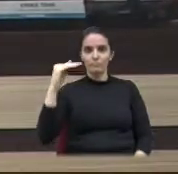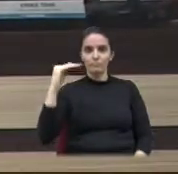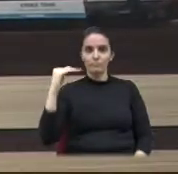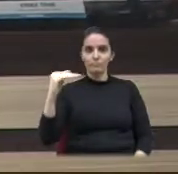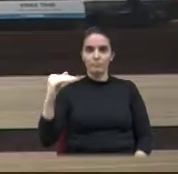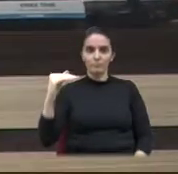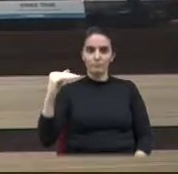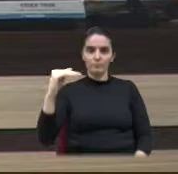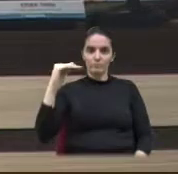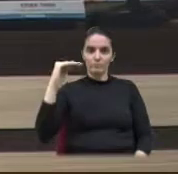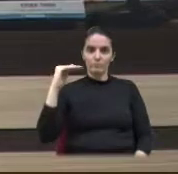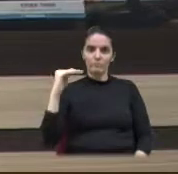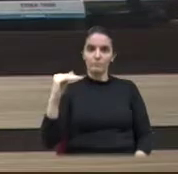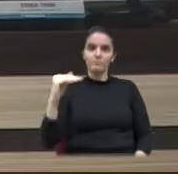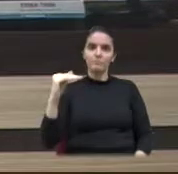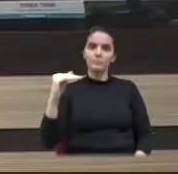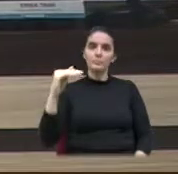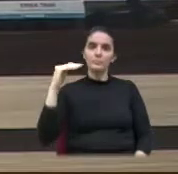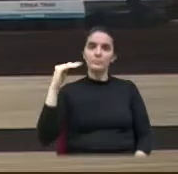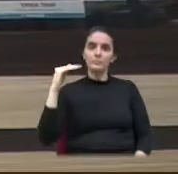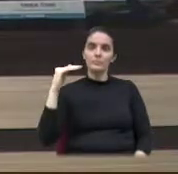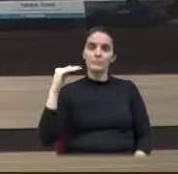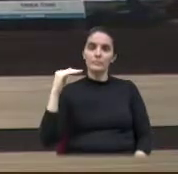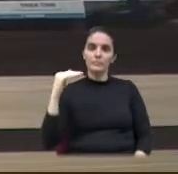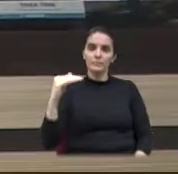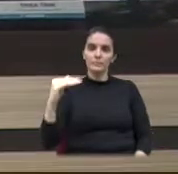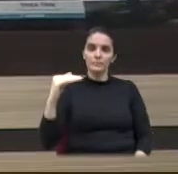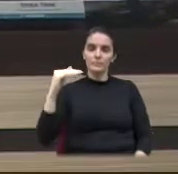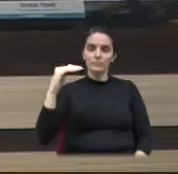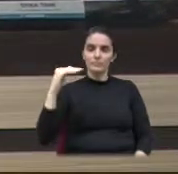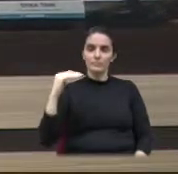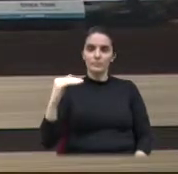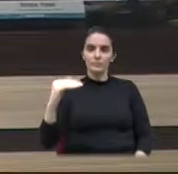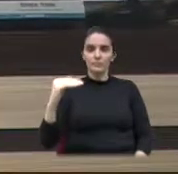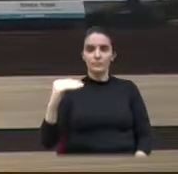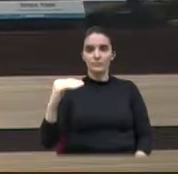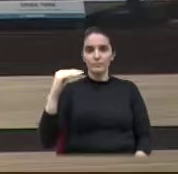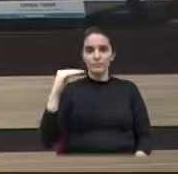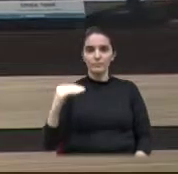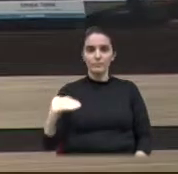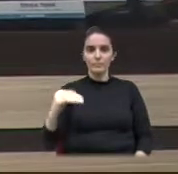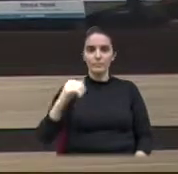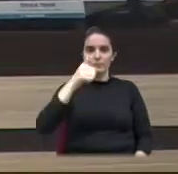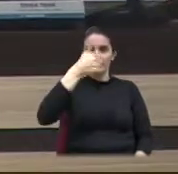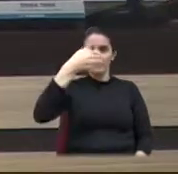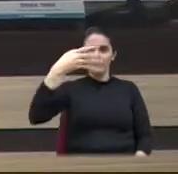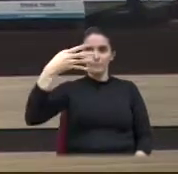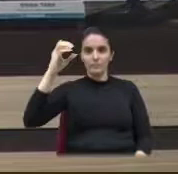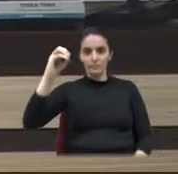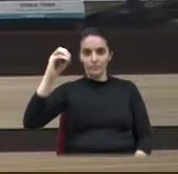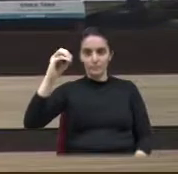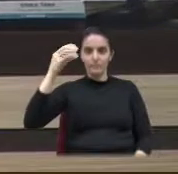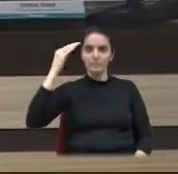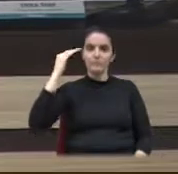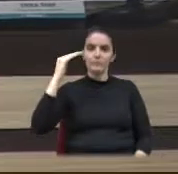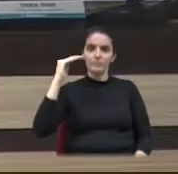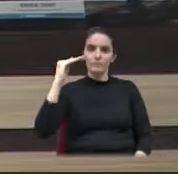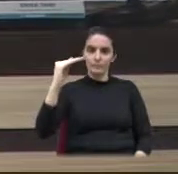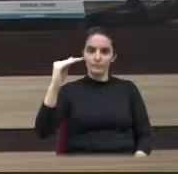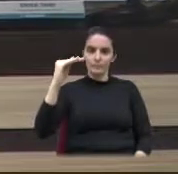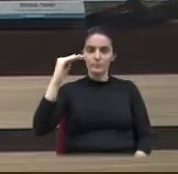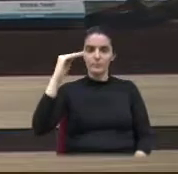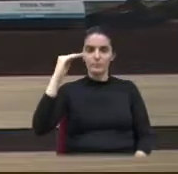134, 135, 136, 137, 138, 139, 140,